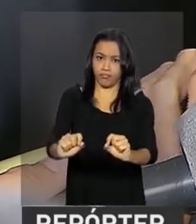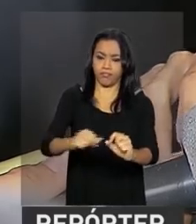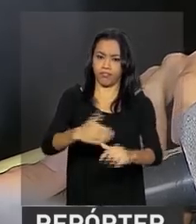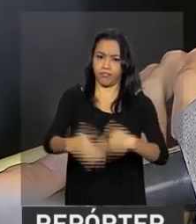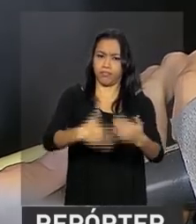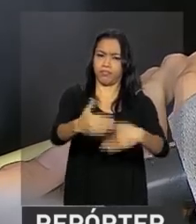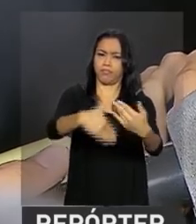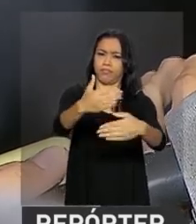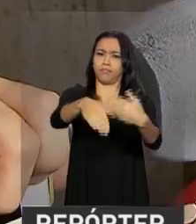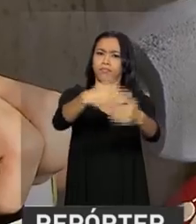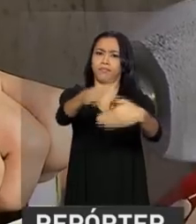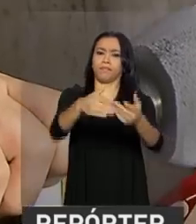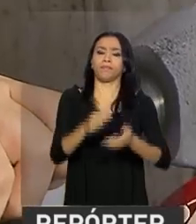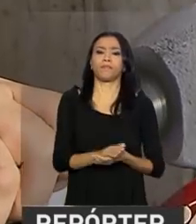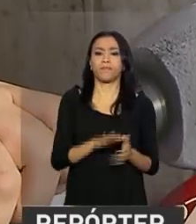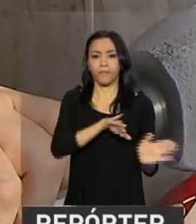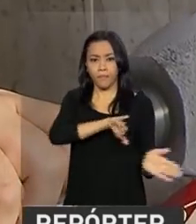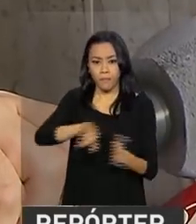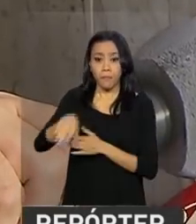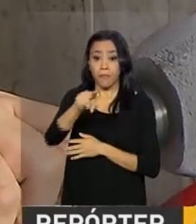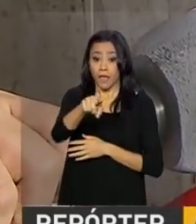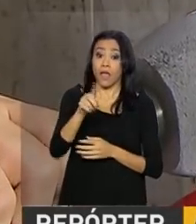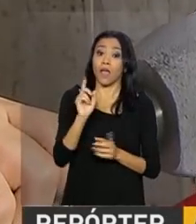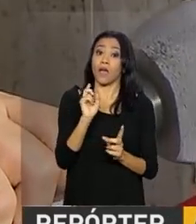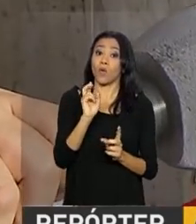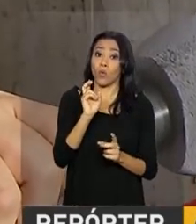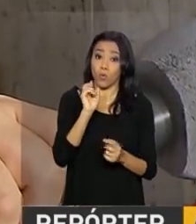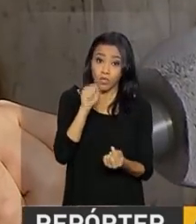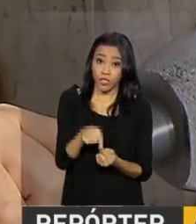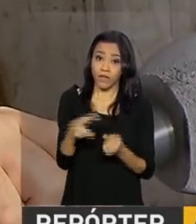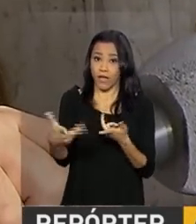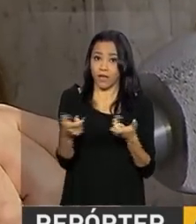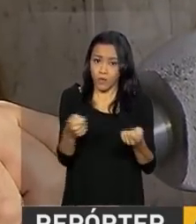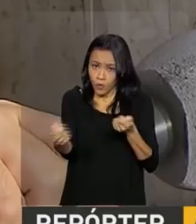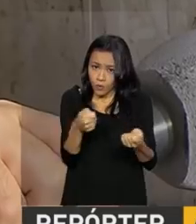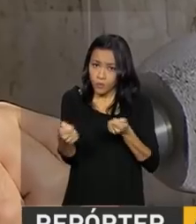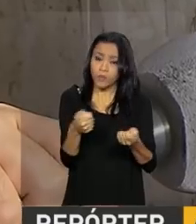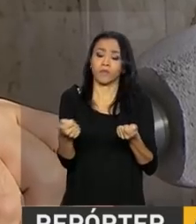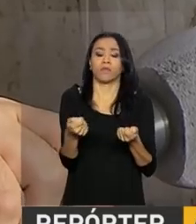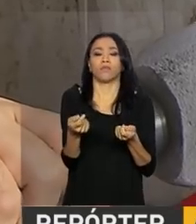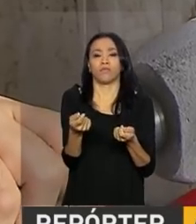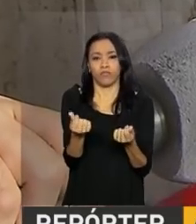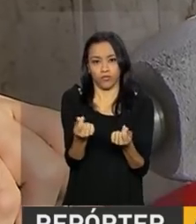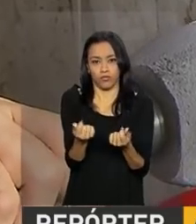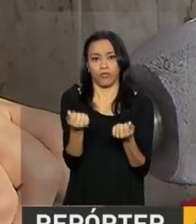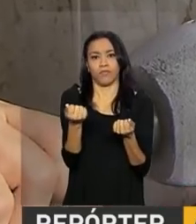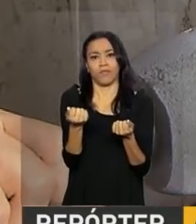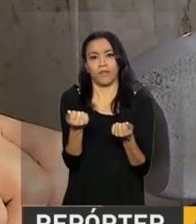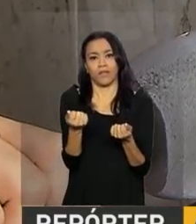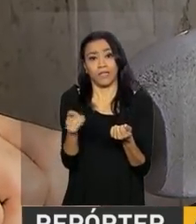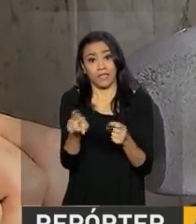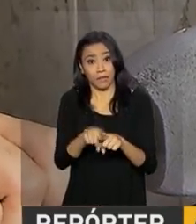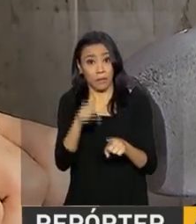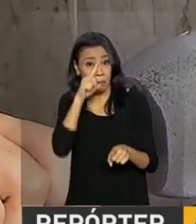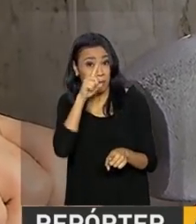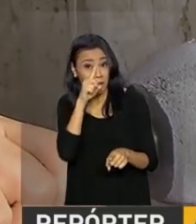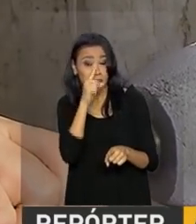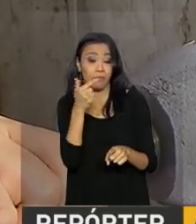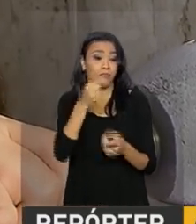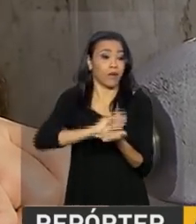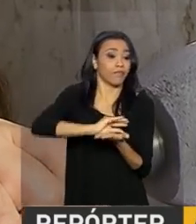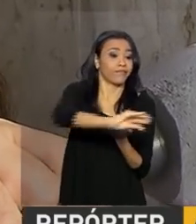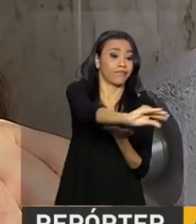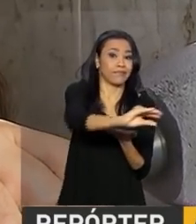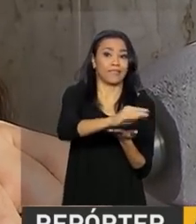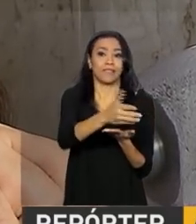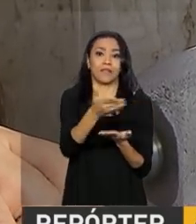da despesa do governo. É a contenção de gastos, é não comprometer aquilo que é fundamental, Investimentos